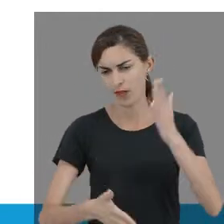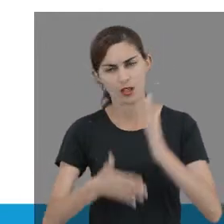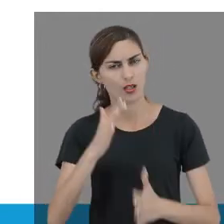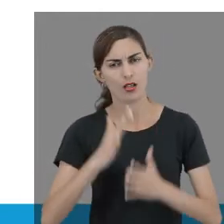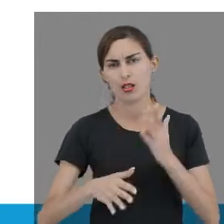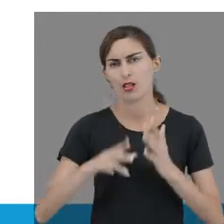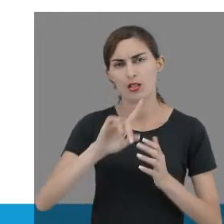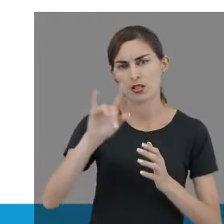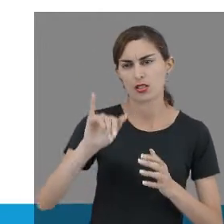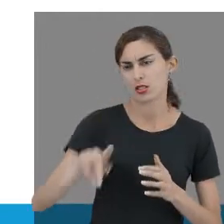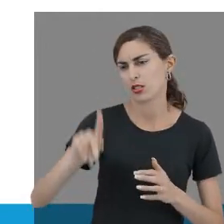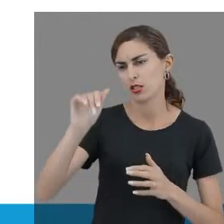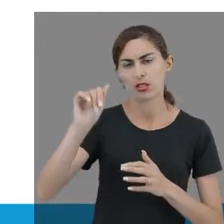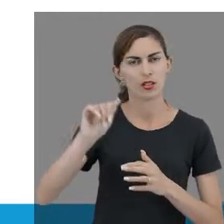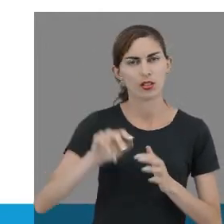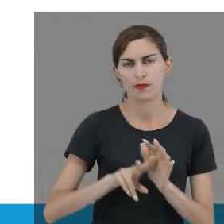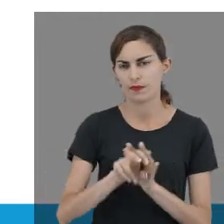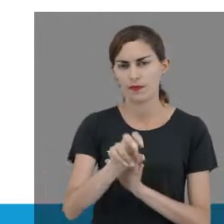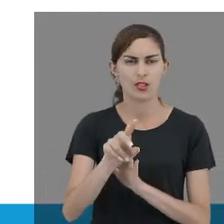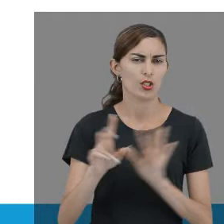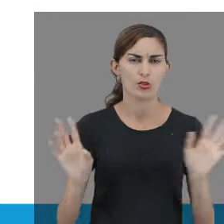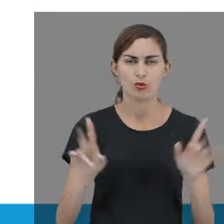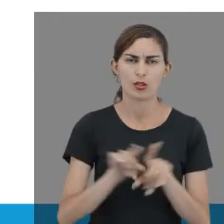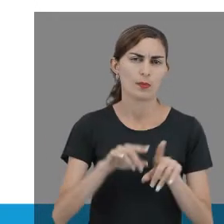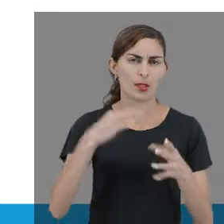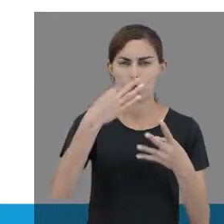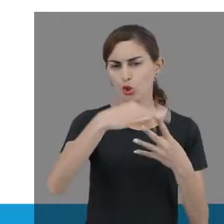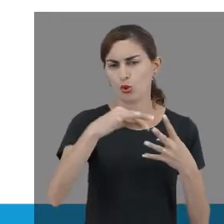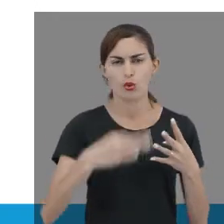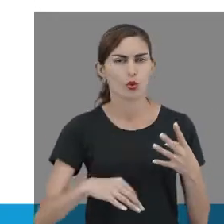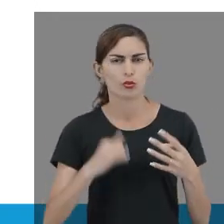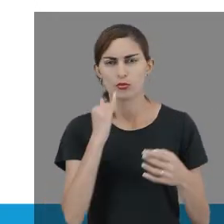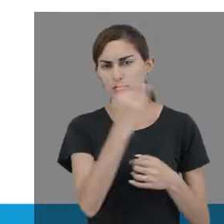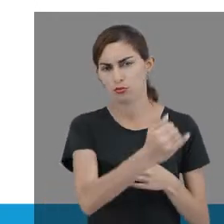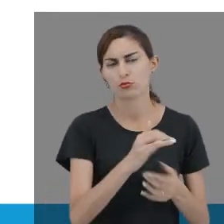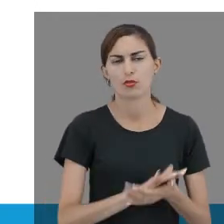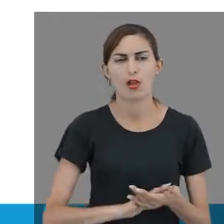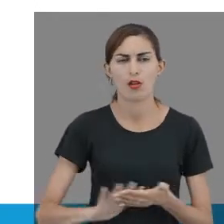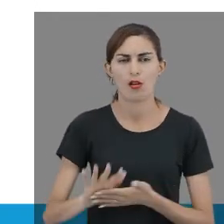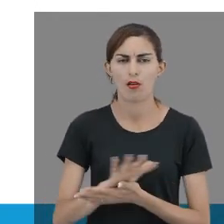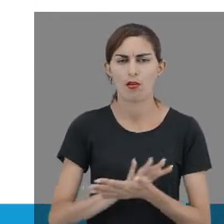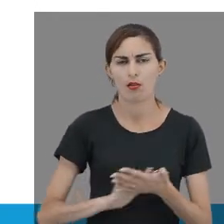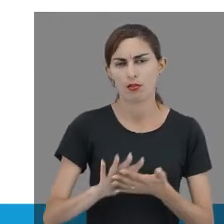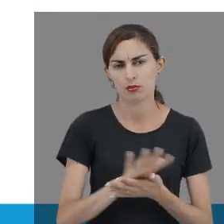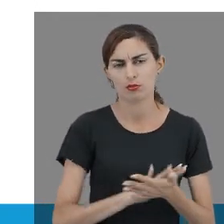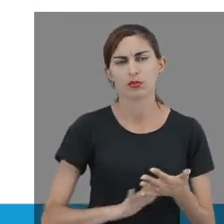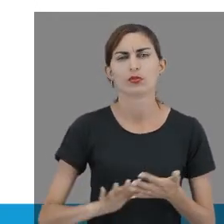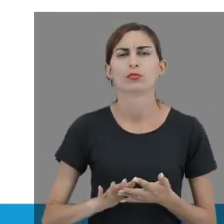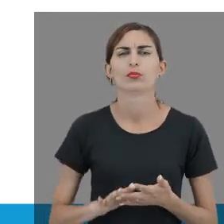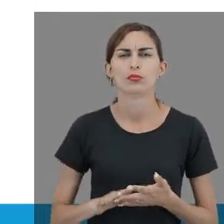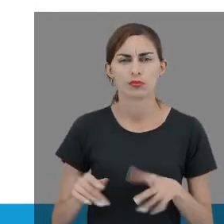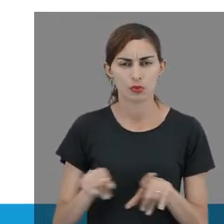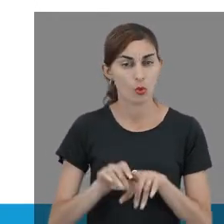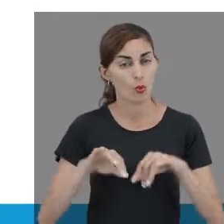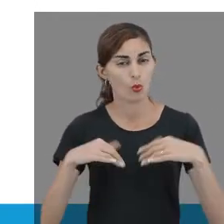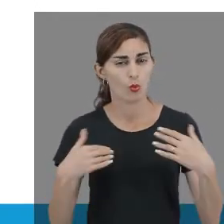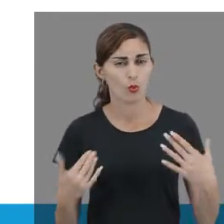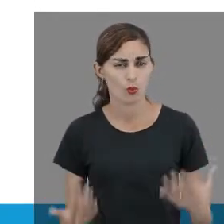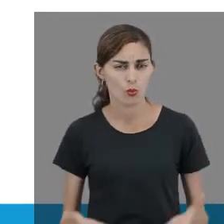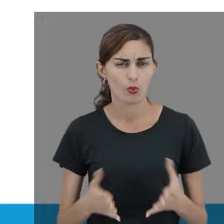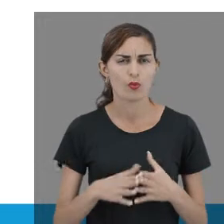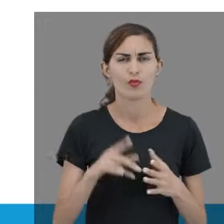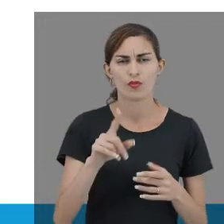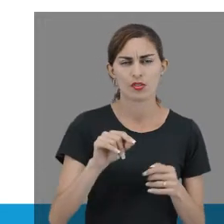no RESP que não tem nada a ver com o síndrome congênita do Zika. Não cumpria nem a definição de notificação. Ou então é um caso que